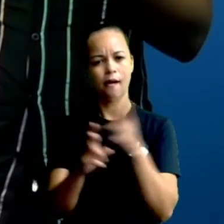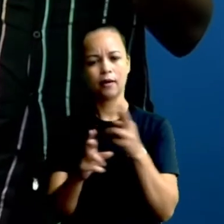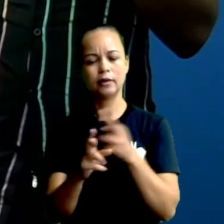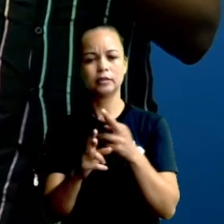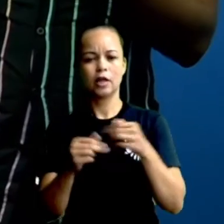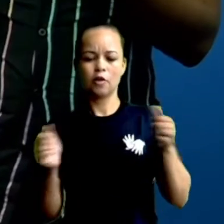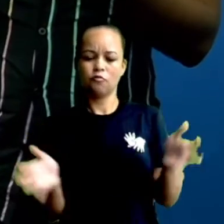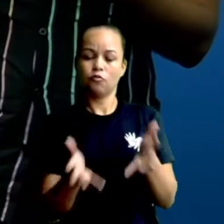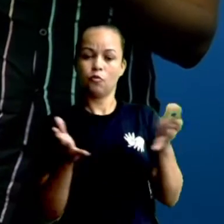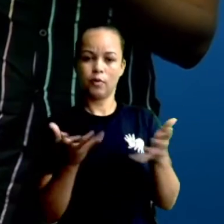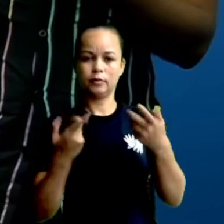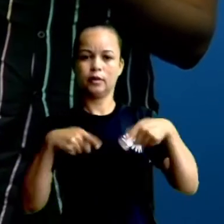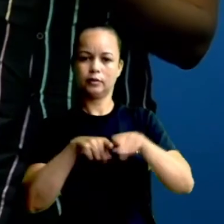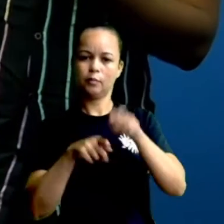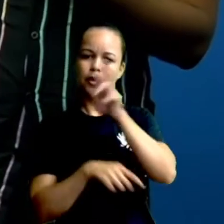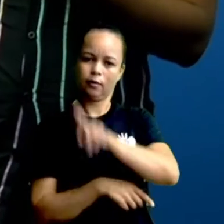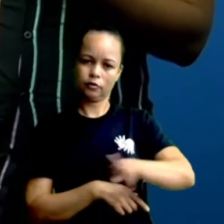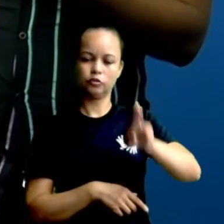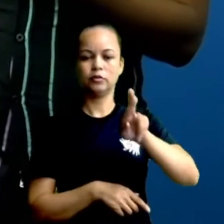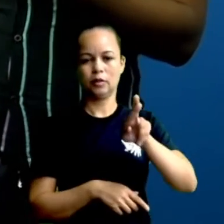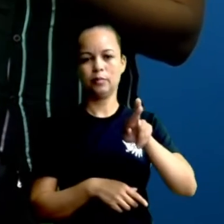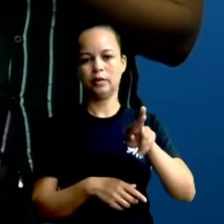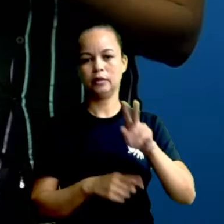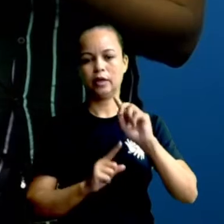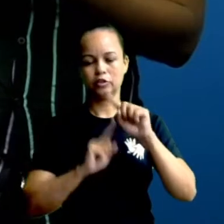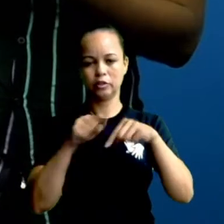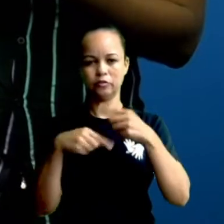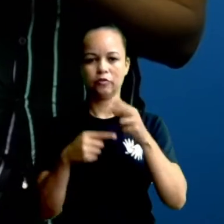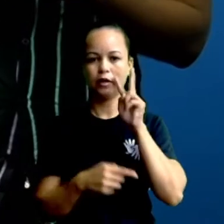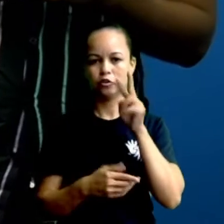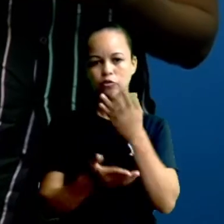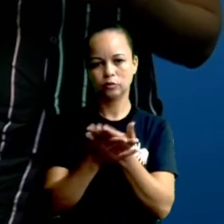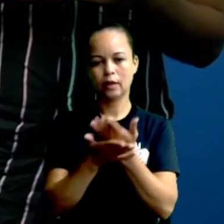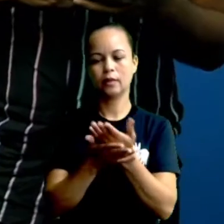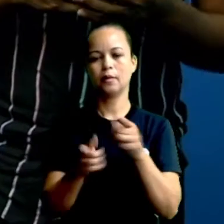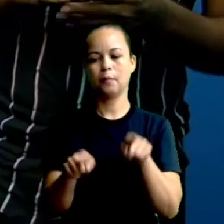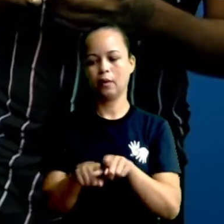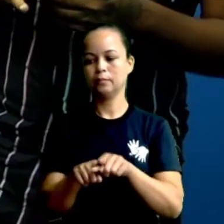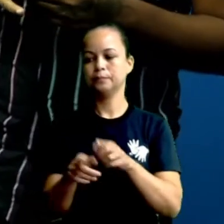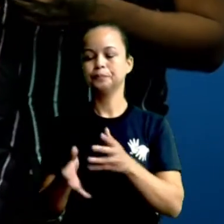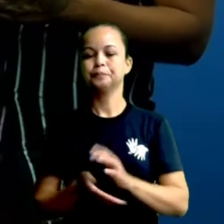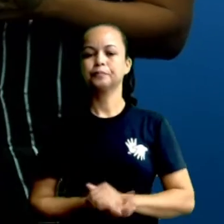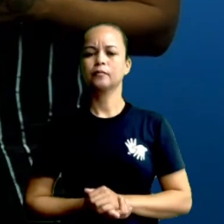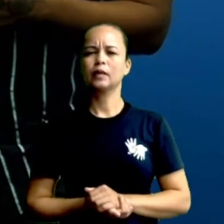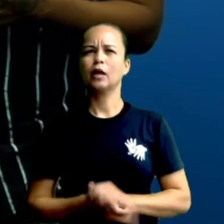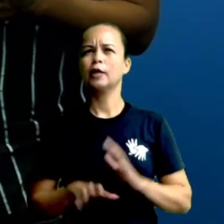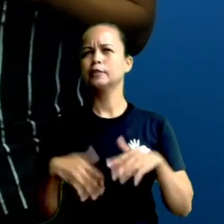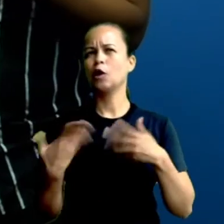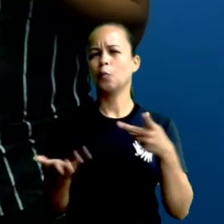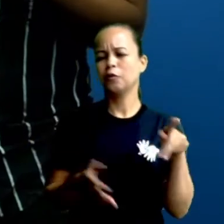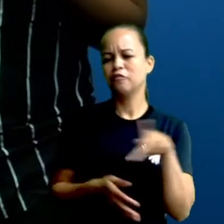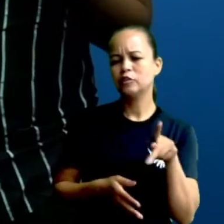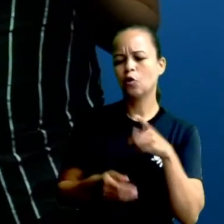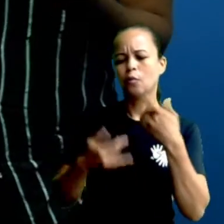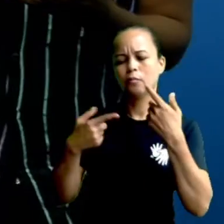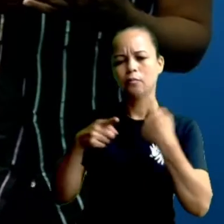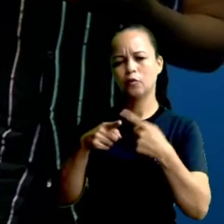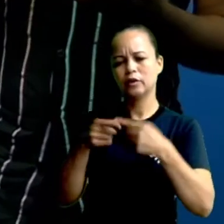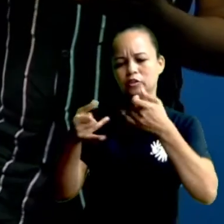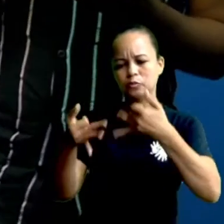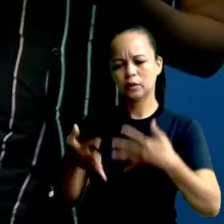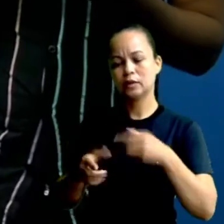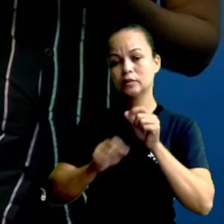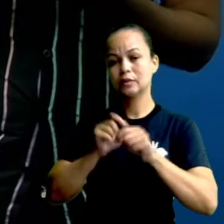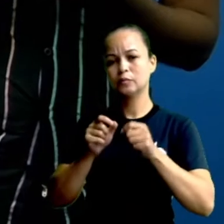ia influenciar eles religiosamente, que a gente vai ver logo mais, tá? E professor, por que a gente está falando tanto dos